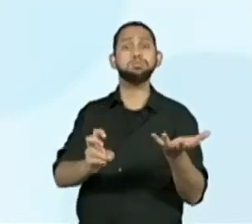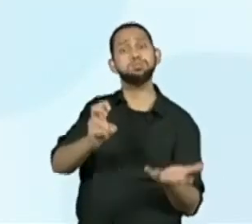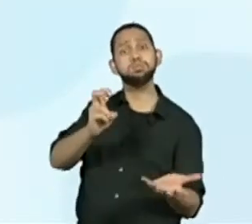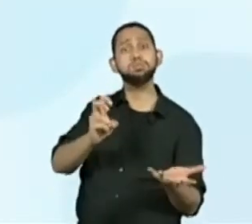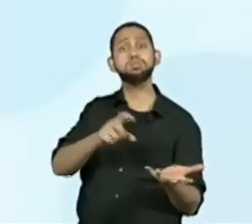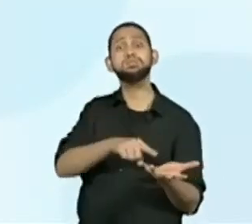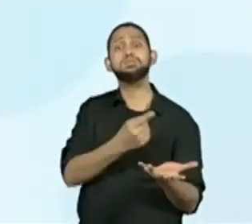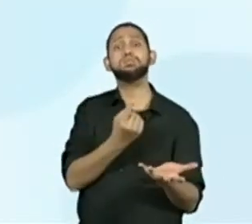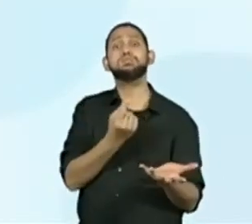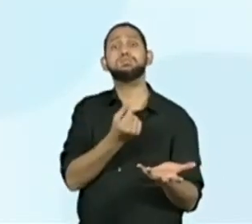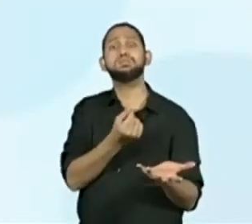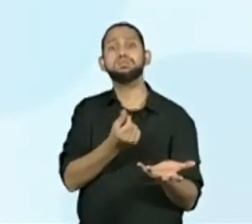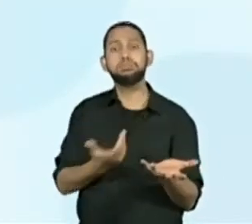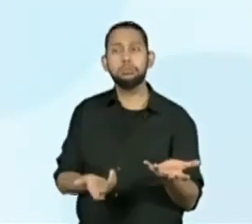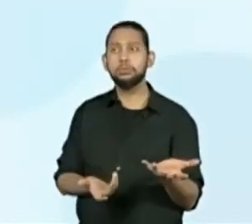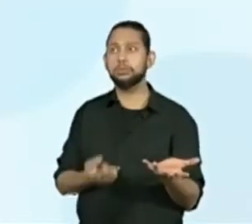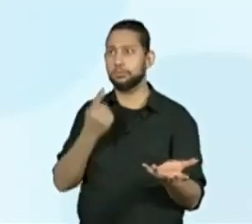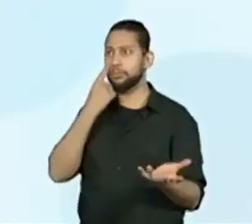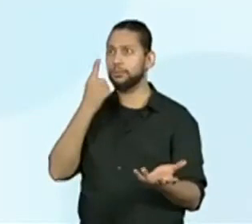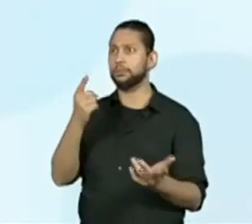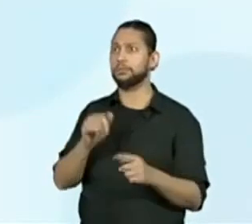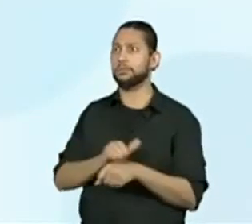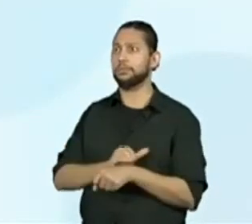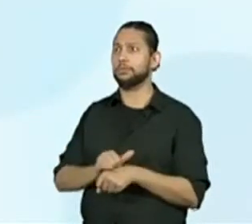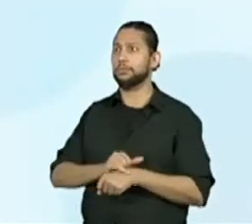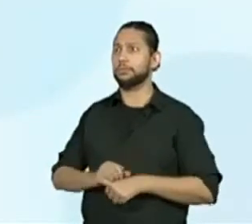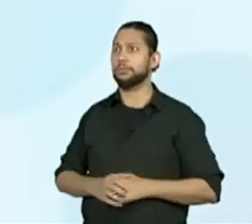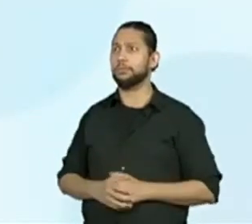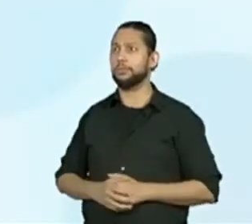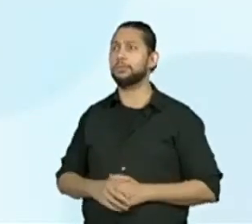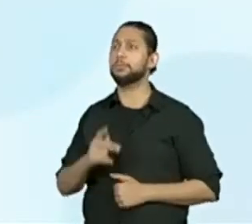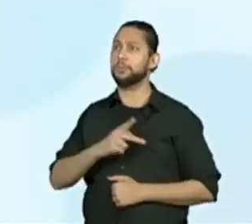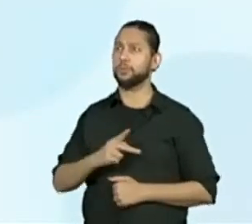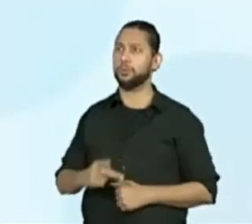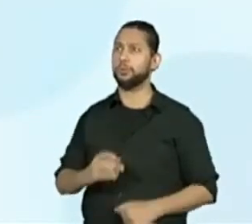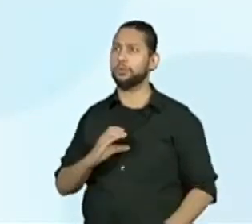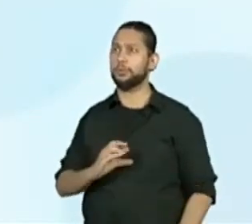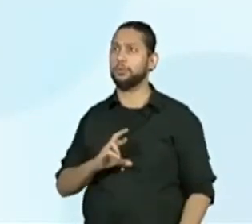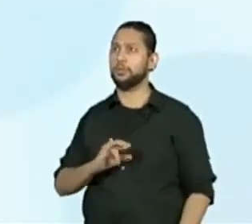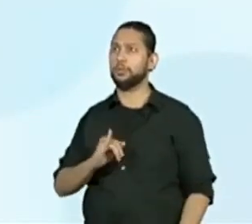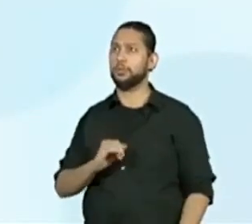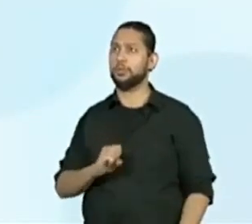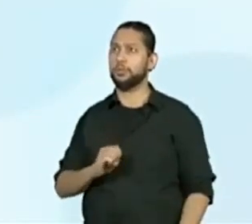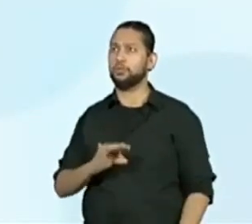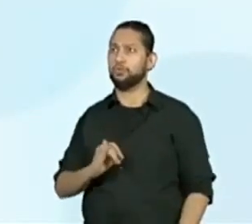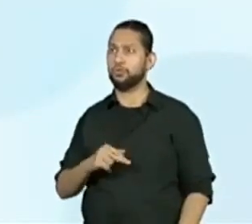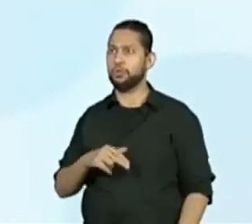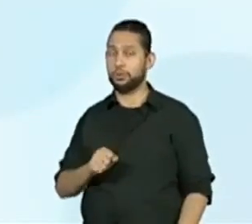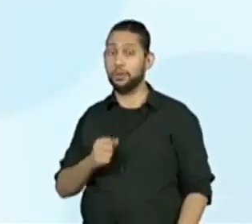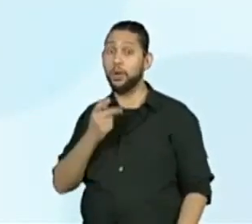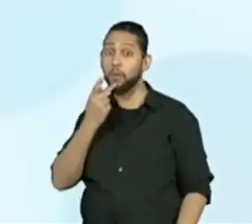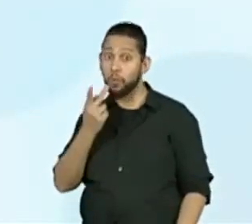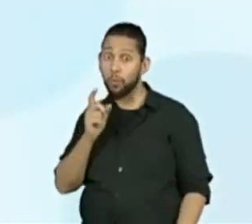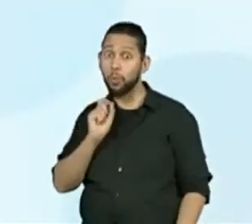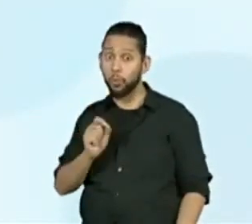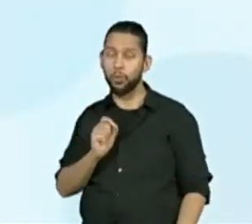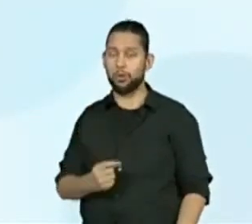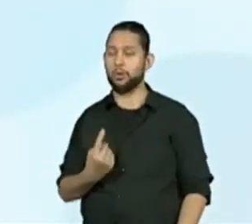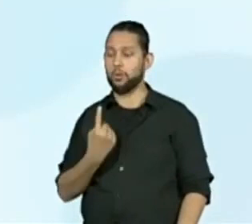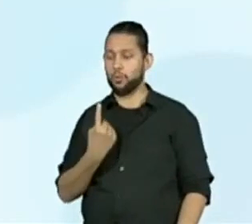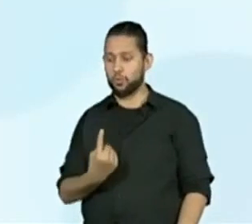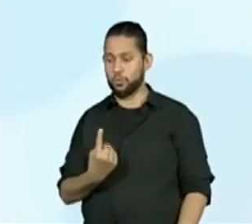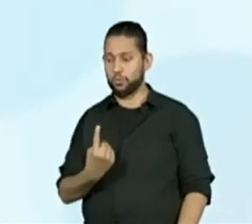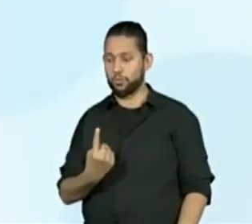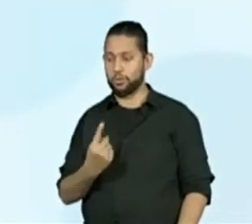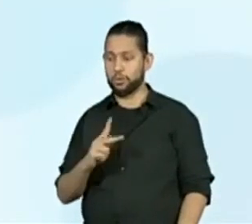vocês estão e trazendo aqui deixa eu dar uma olhadinha a professora Cristina tá falando multiplique o valor de 1